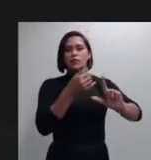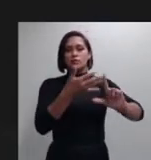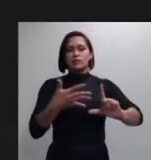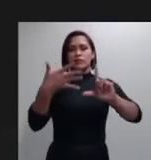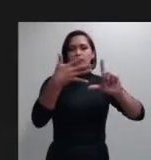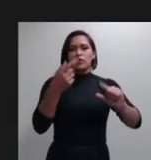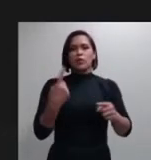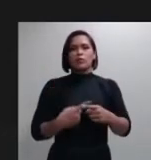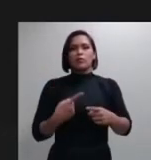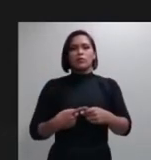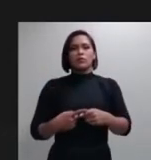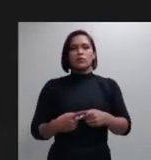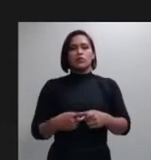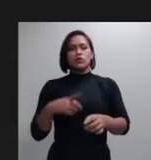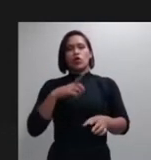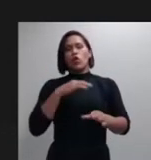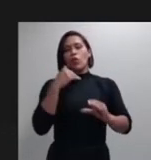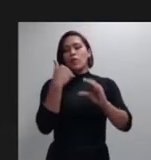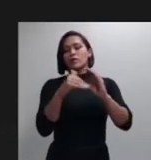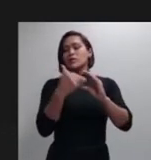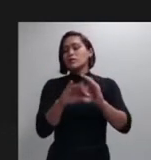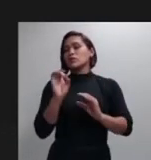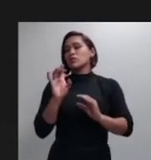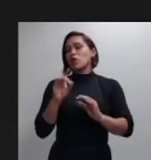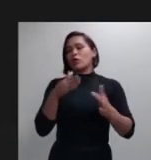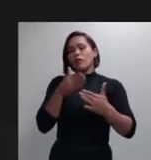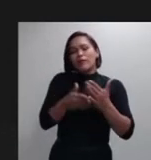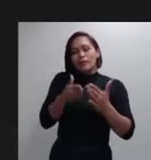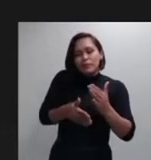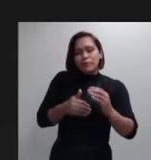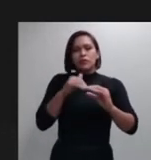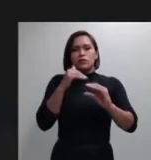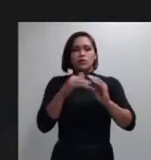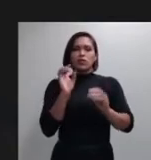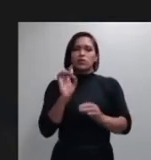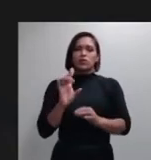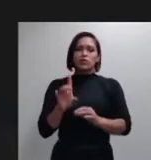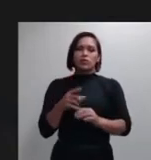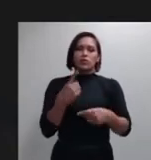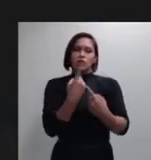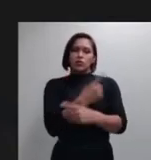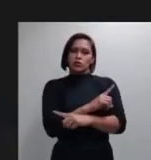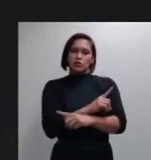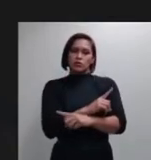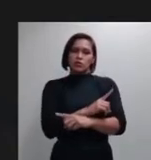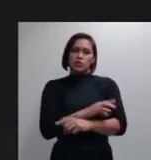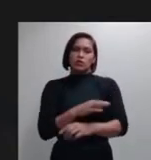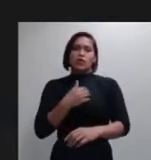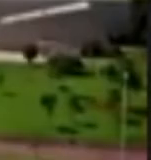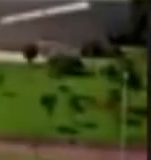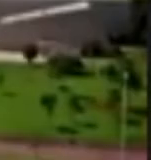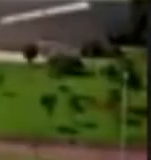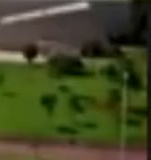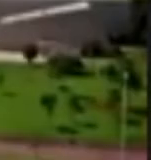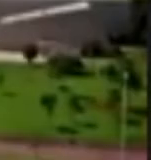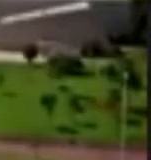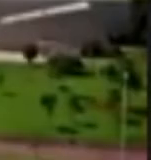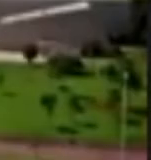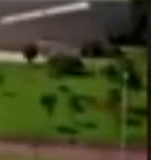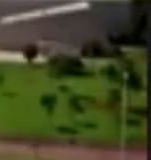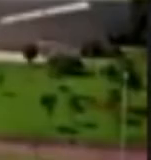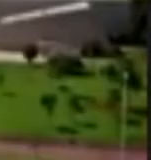o Ministério Público Federal não teria observado o prazo de 5 dias após a prisão do pastor para oferecer a denúncia, como prevê a